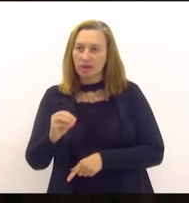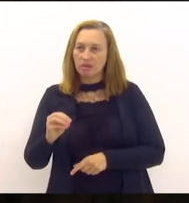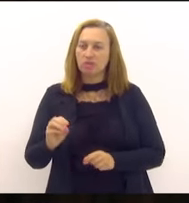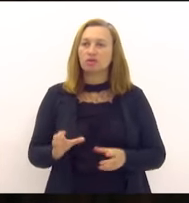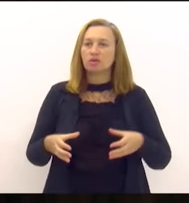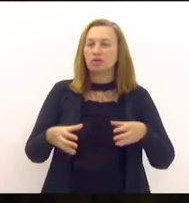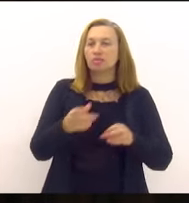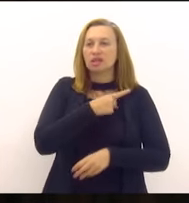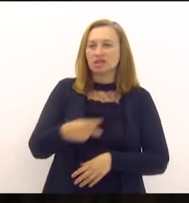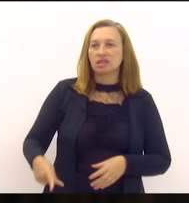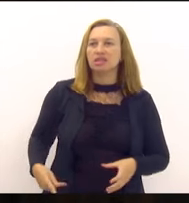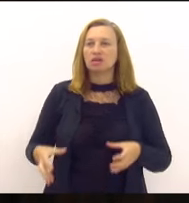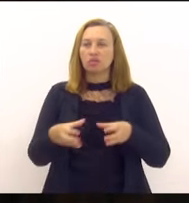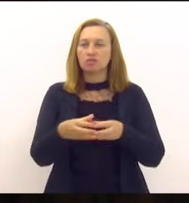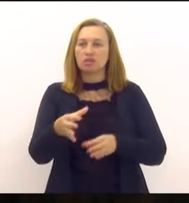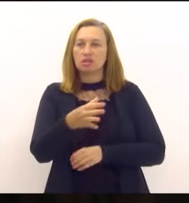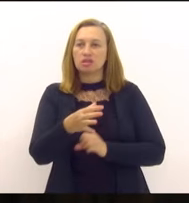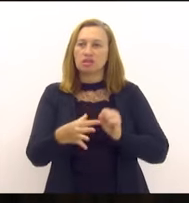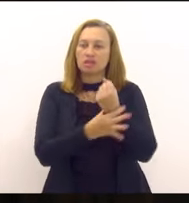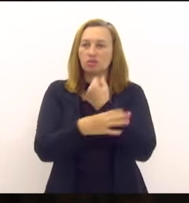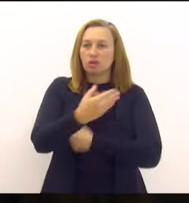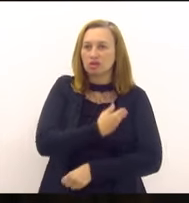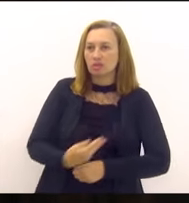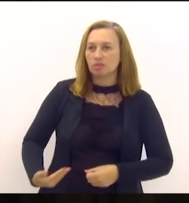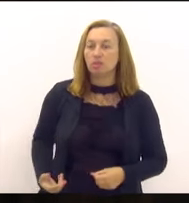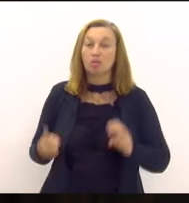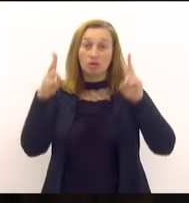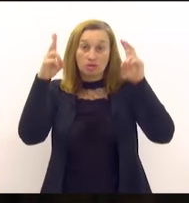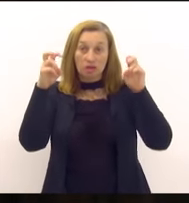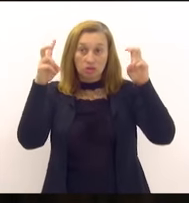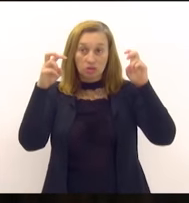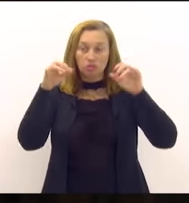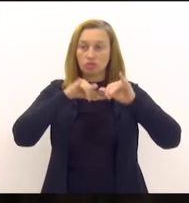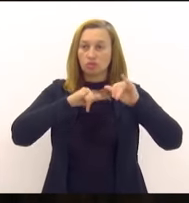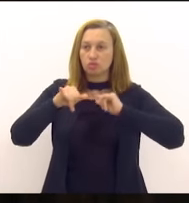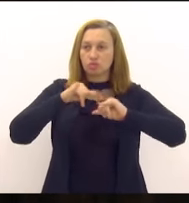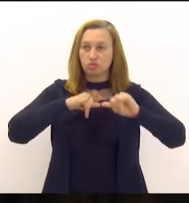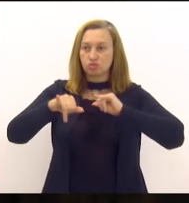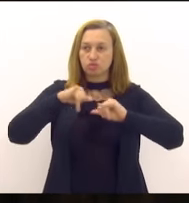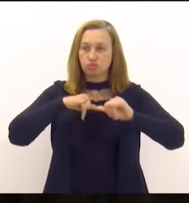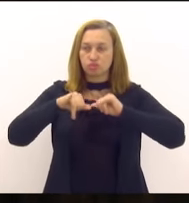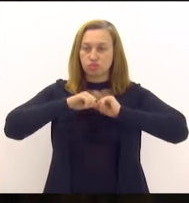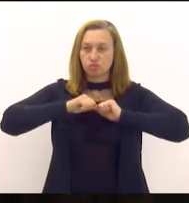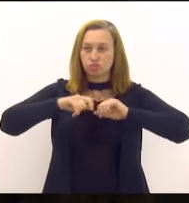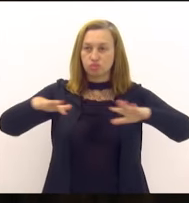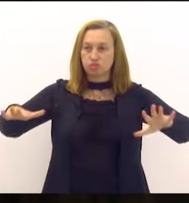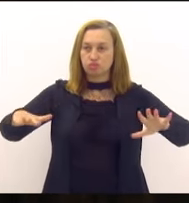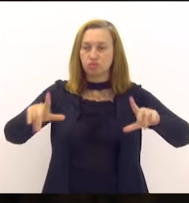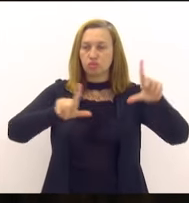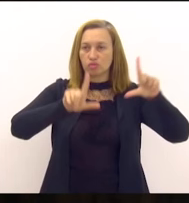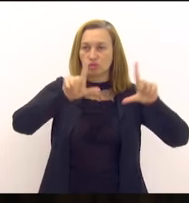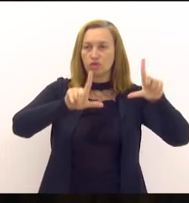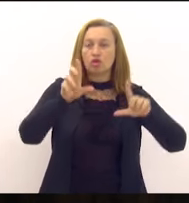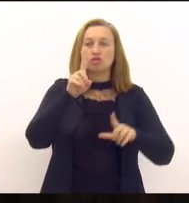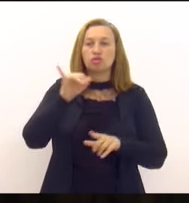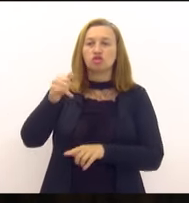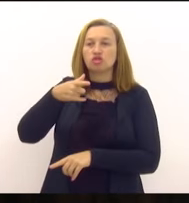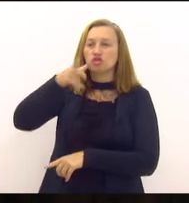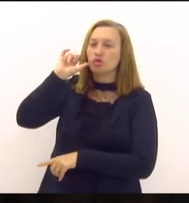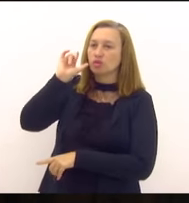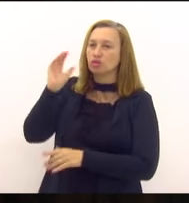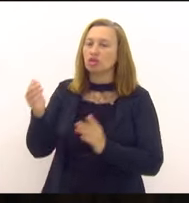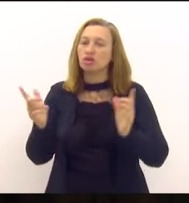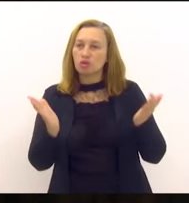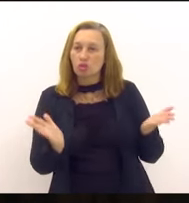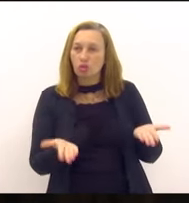Pública, pelos fatos noticiados pela imprensa, né, do dia de ontem para o dia de